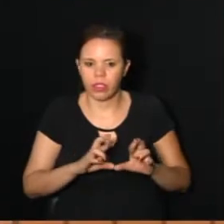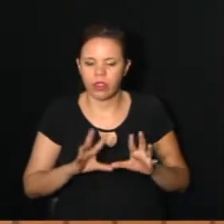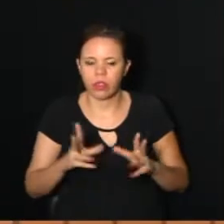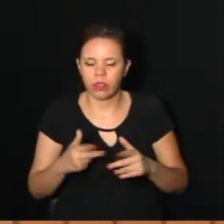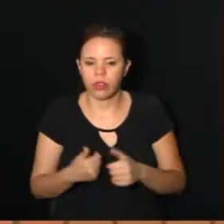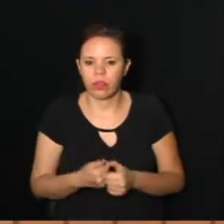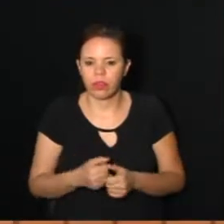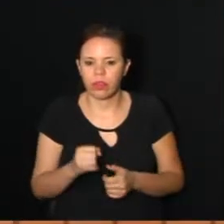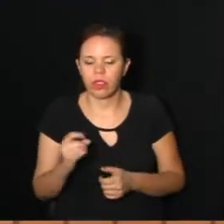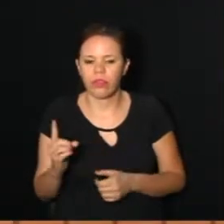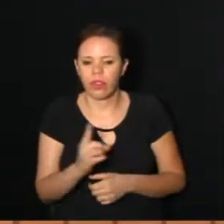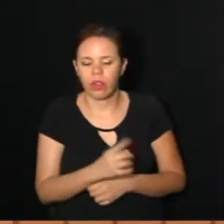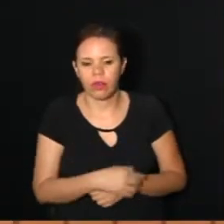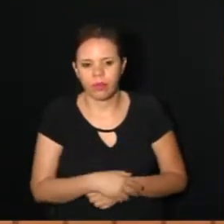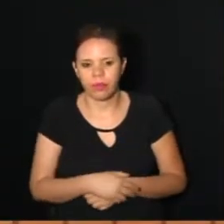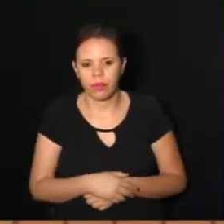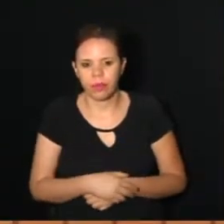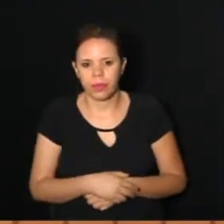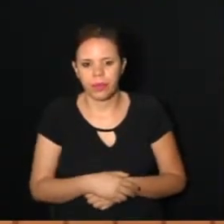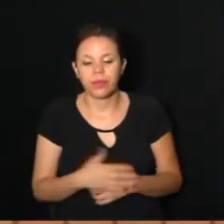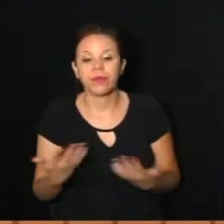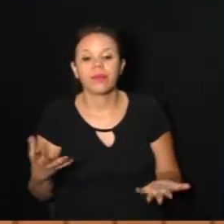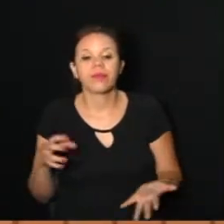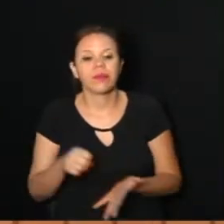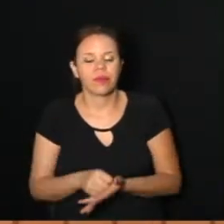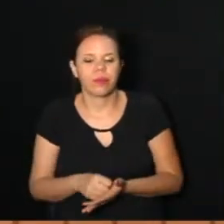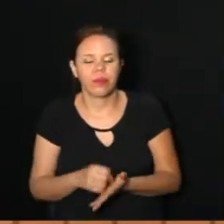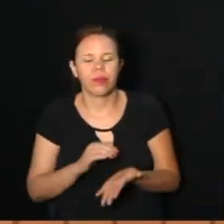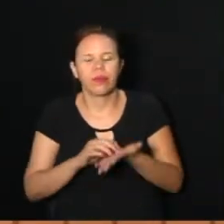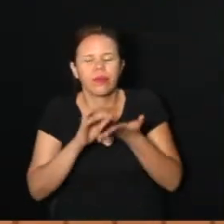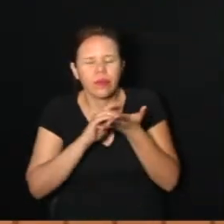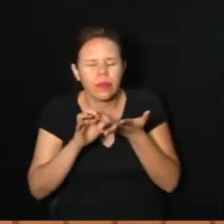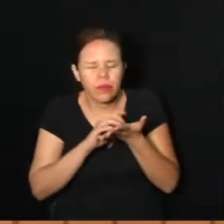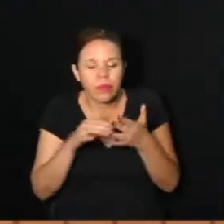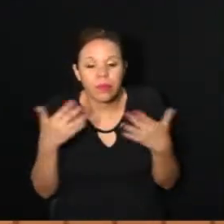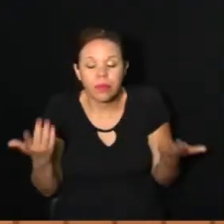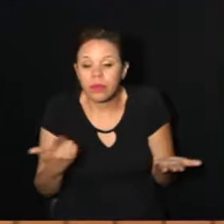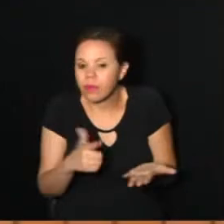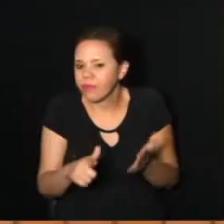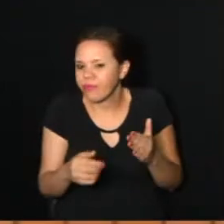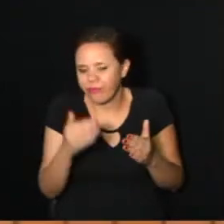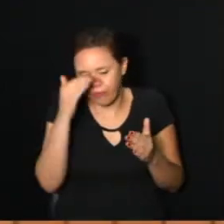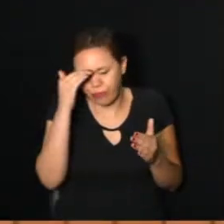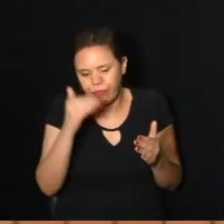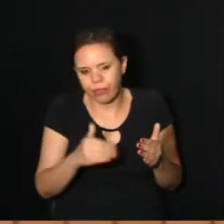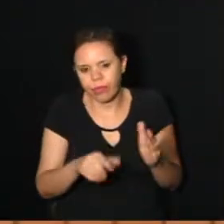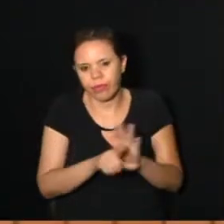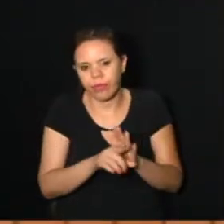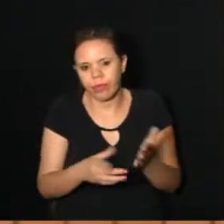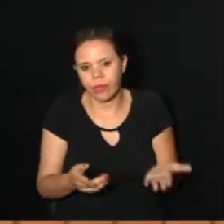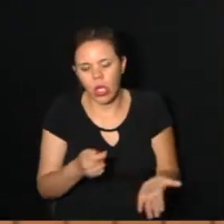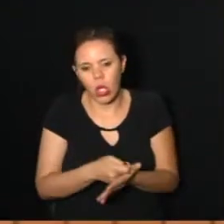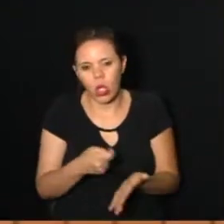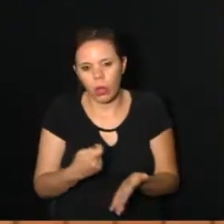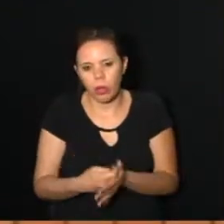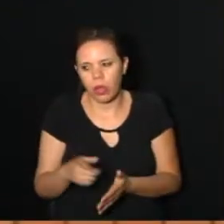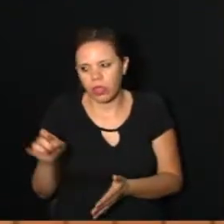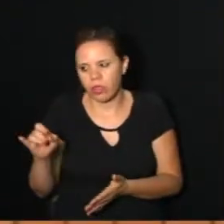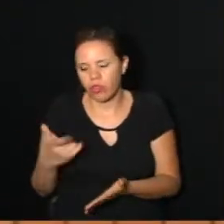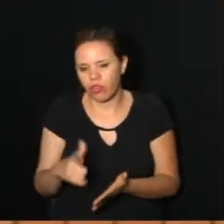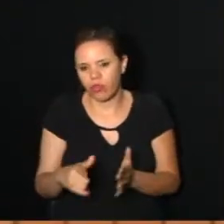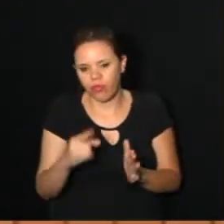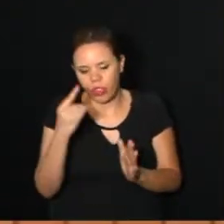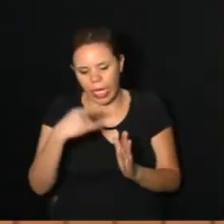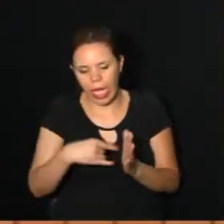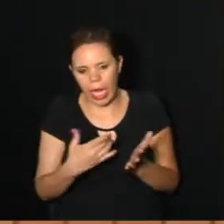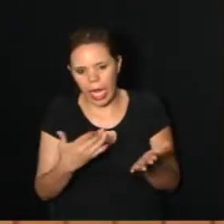se ele for lá. Né? Cadê o seu cardápio em braille? Não tenho. Bom, descumpriu a lei. Mas eu não tenho que pôr no alvará dele, que se ele não trouxer uma